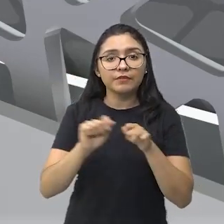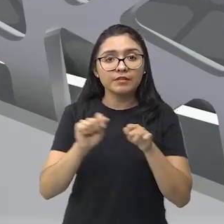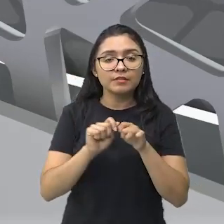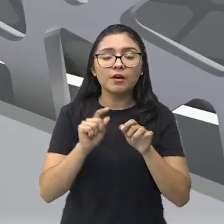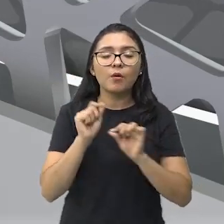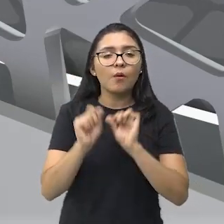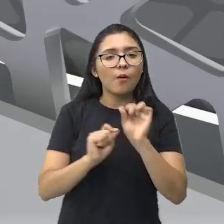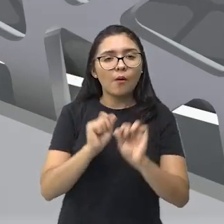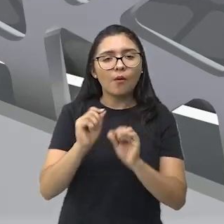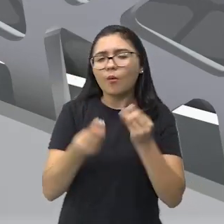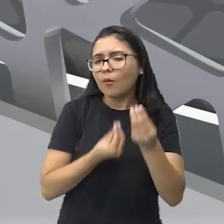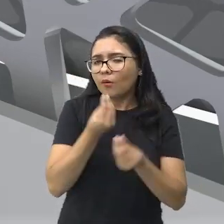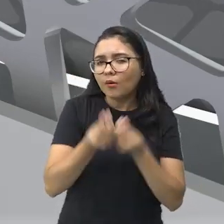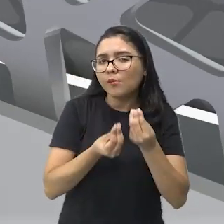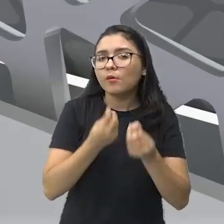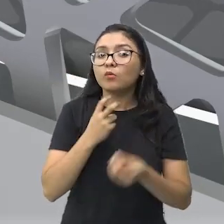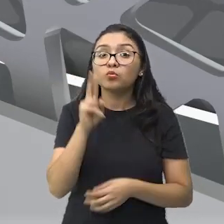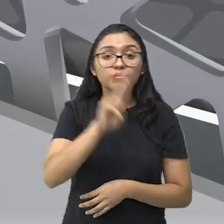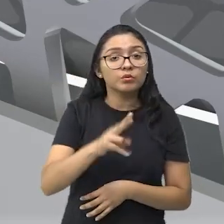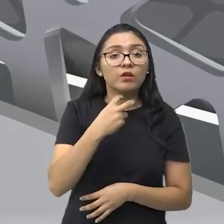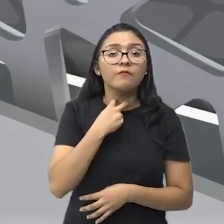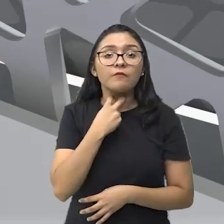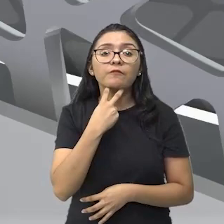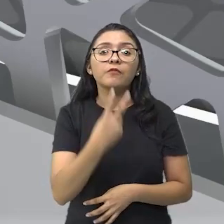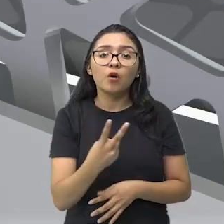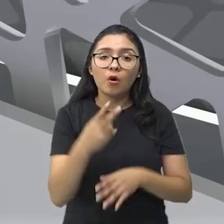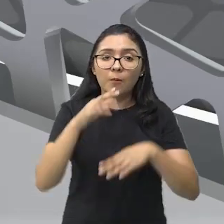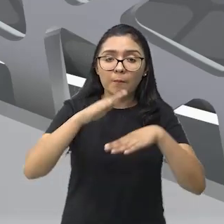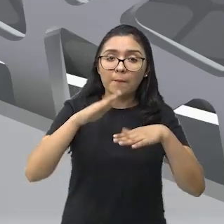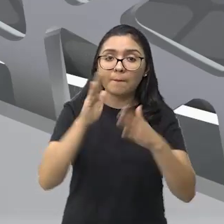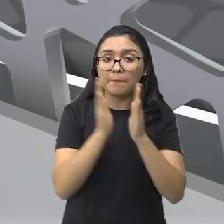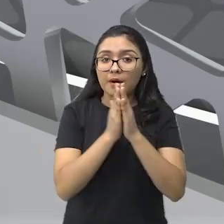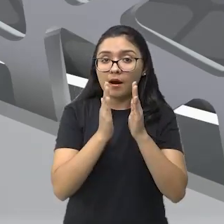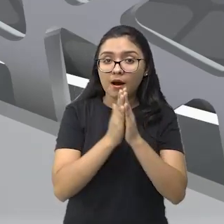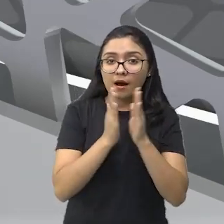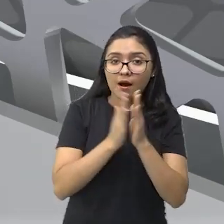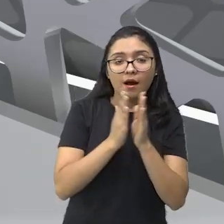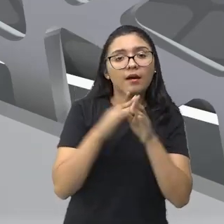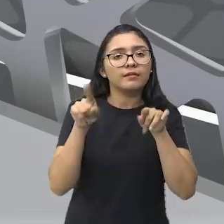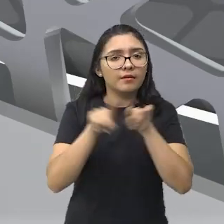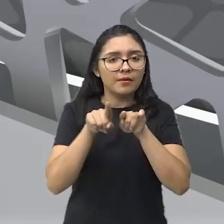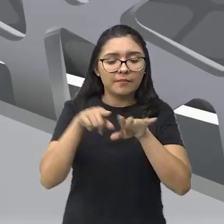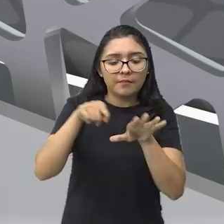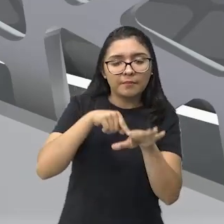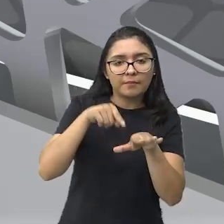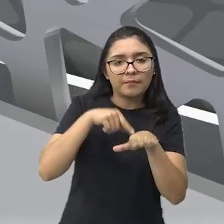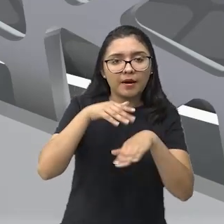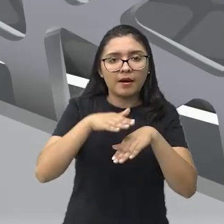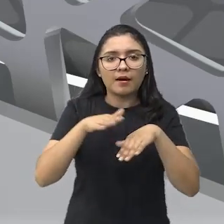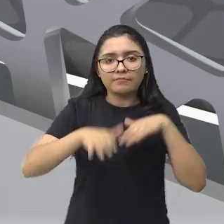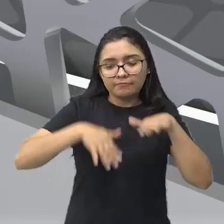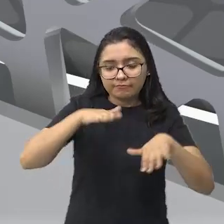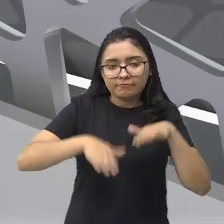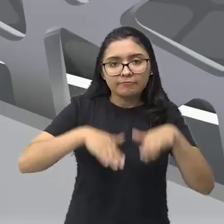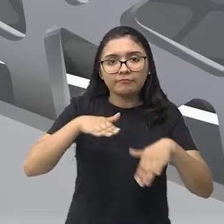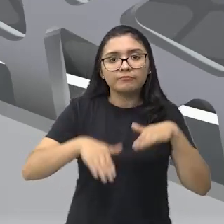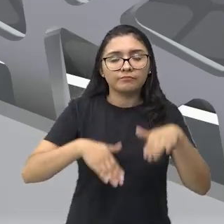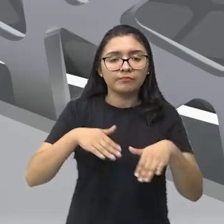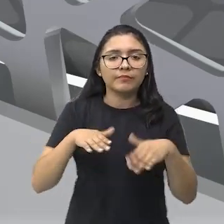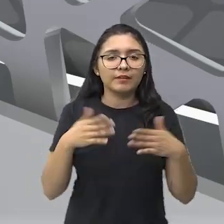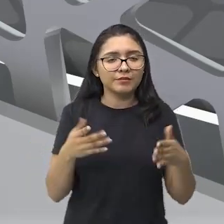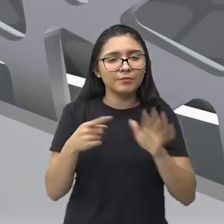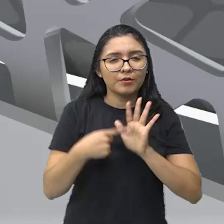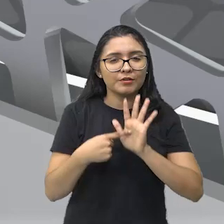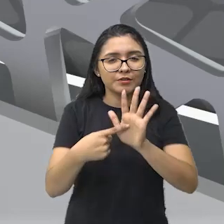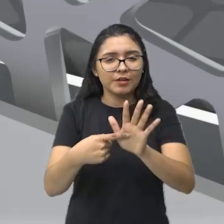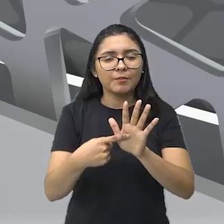sua voz, através do batimento de palmas, de pés, que nós mostramos para vocês John Cage, quando ele faz uma